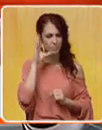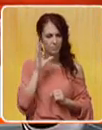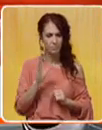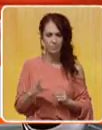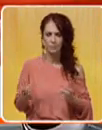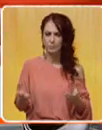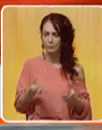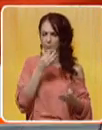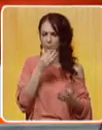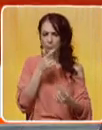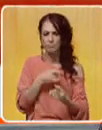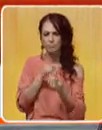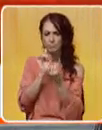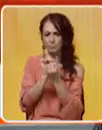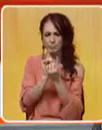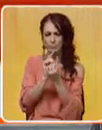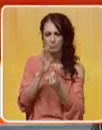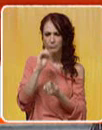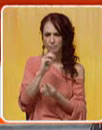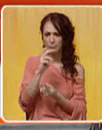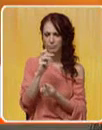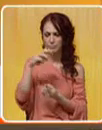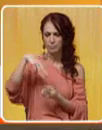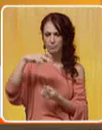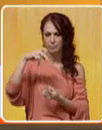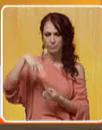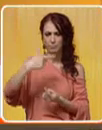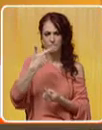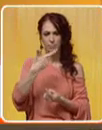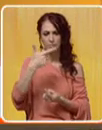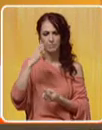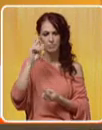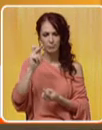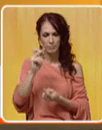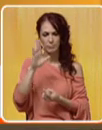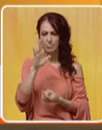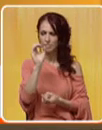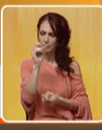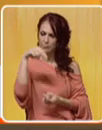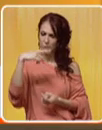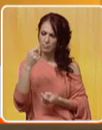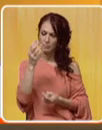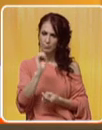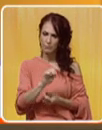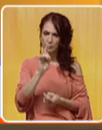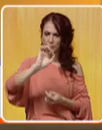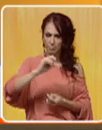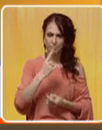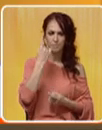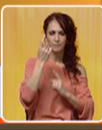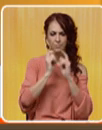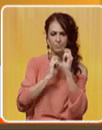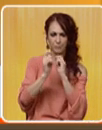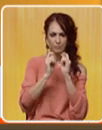Samantha Jones não sei se é essa sim Samanta Jones sim isso eu entrevistei Samantha Jones foi a minha primeira